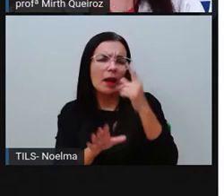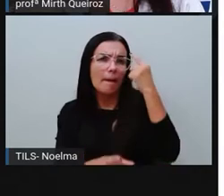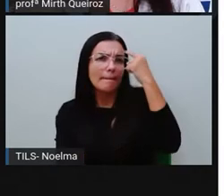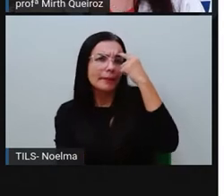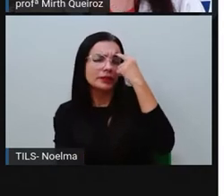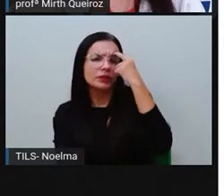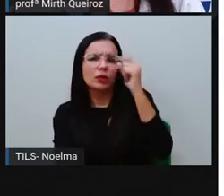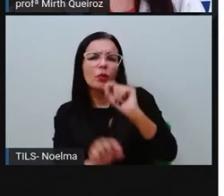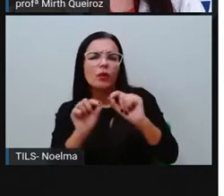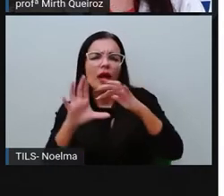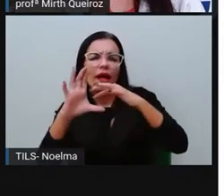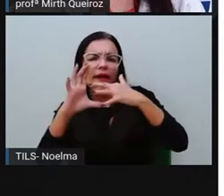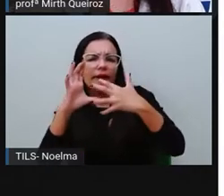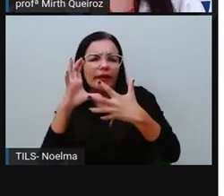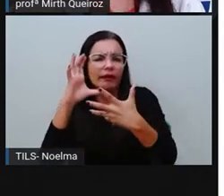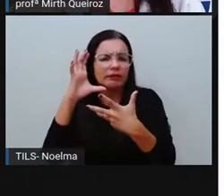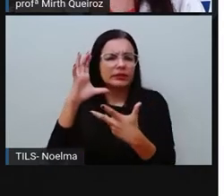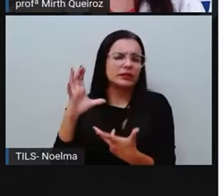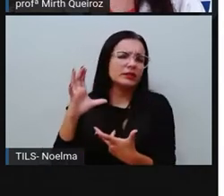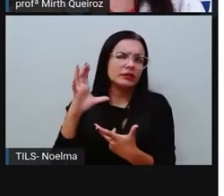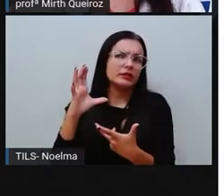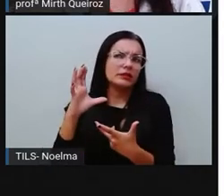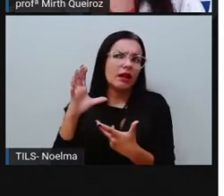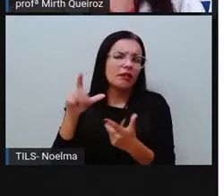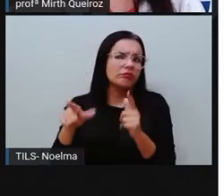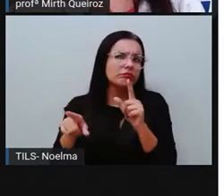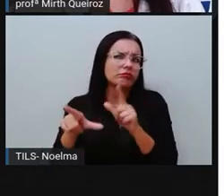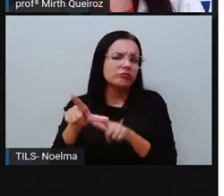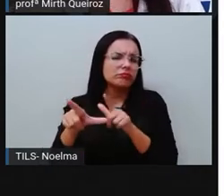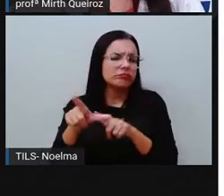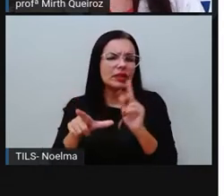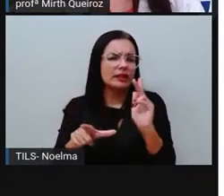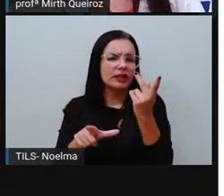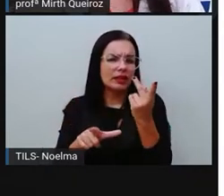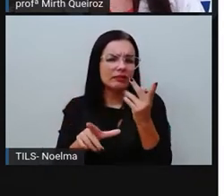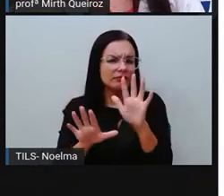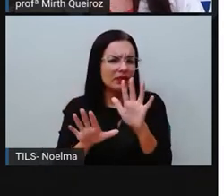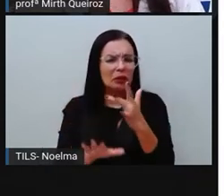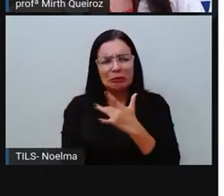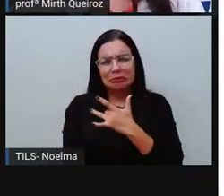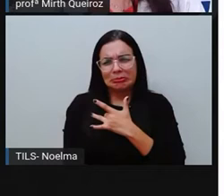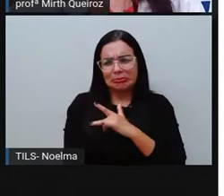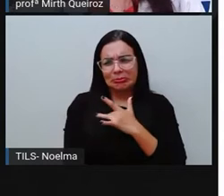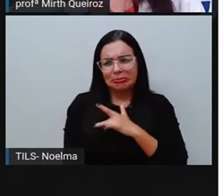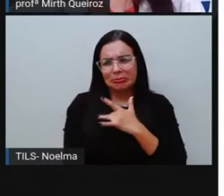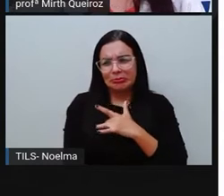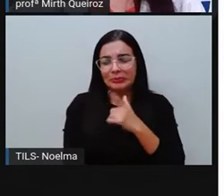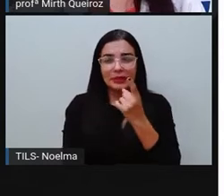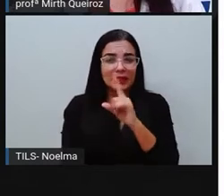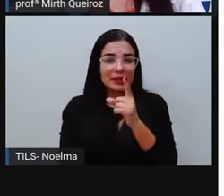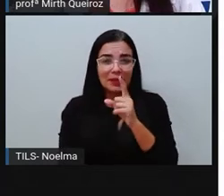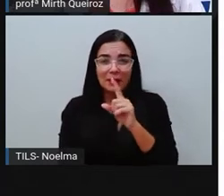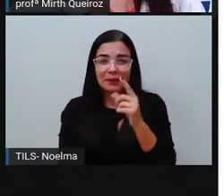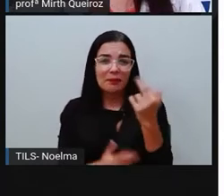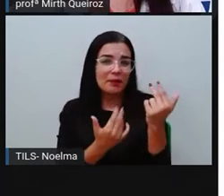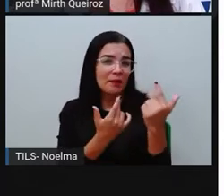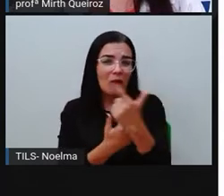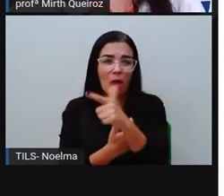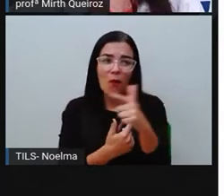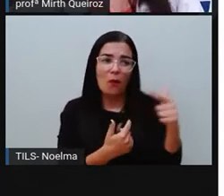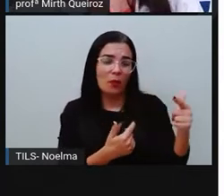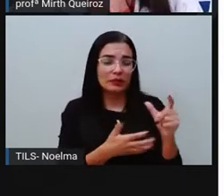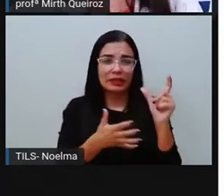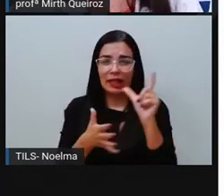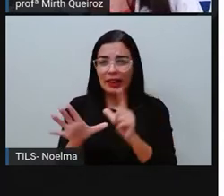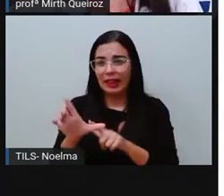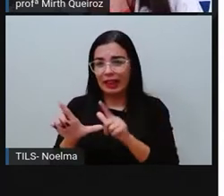as características referentes à letra H? Coitadinha! Ela não é como as outras, pois